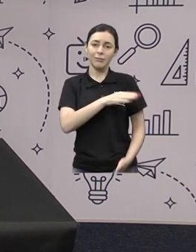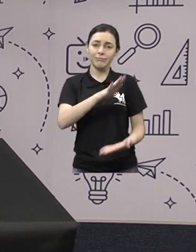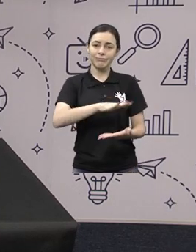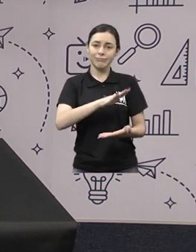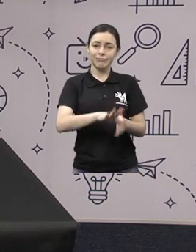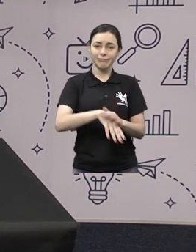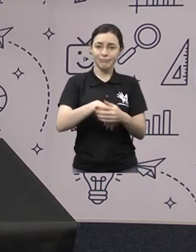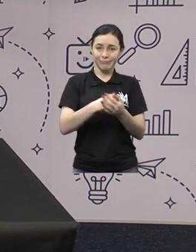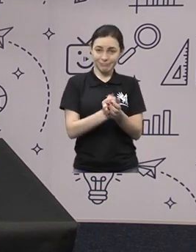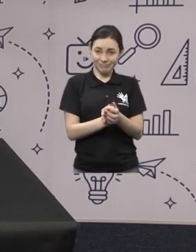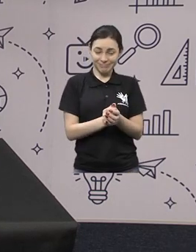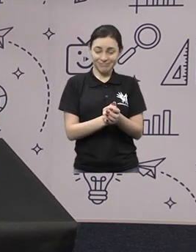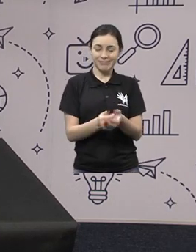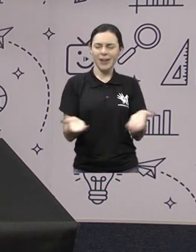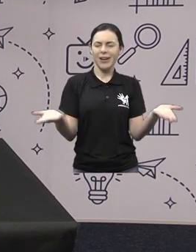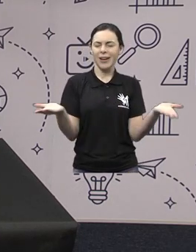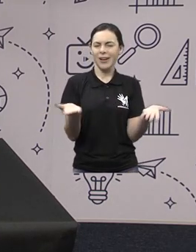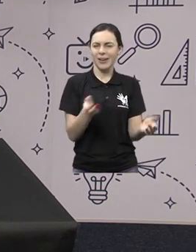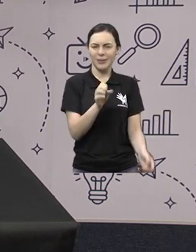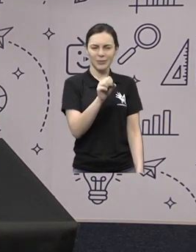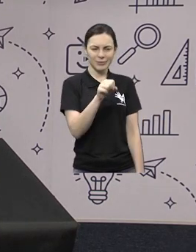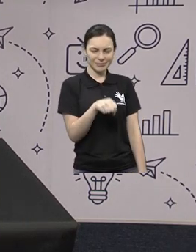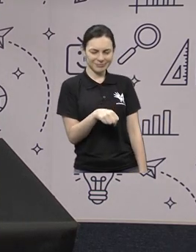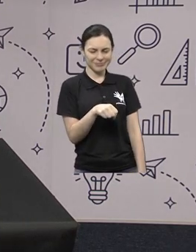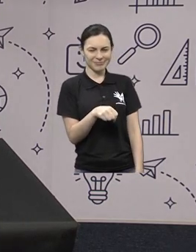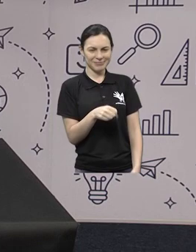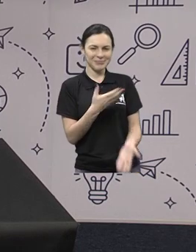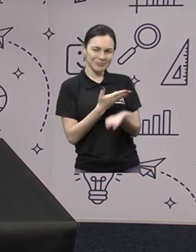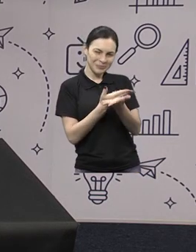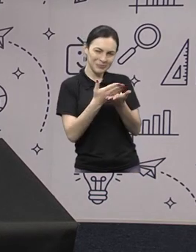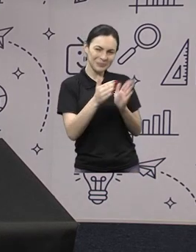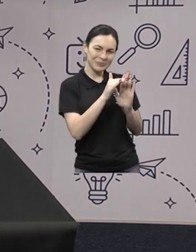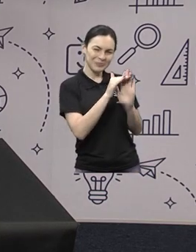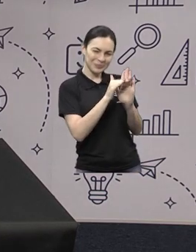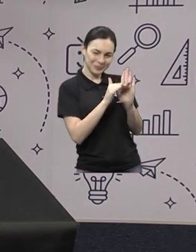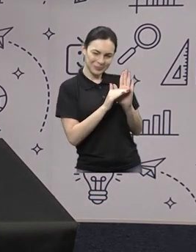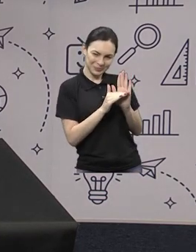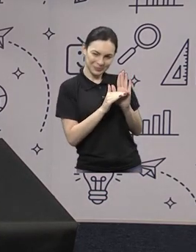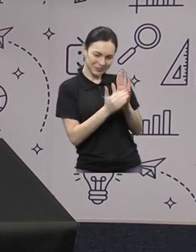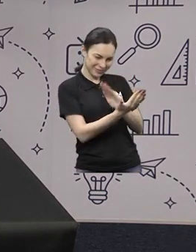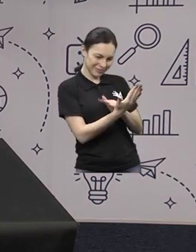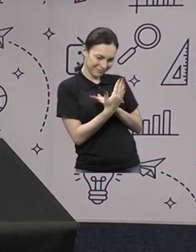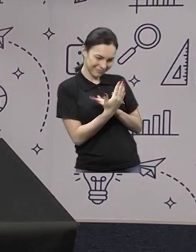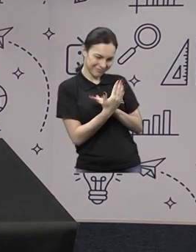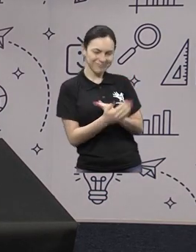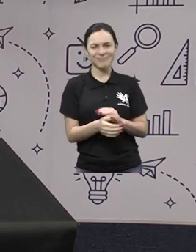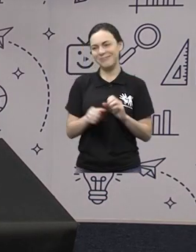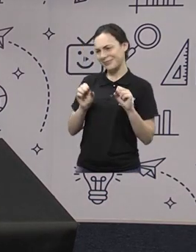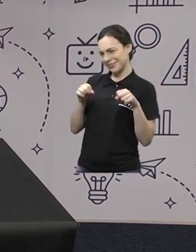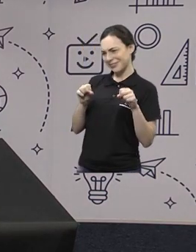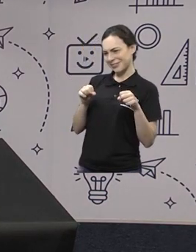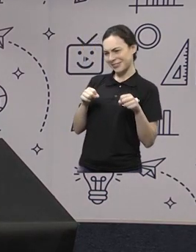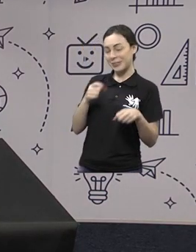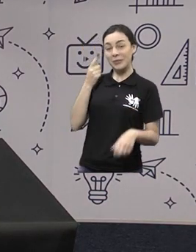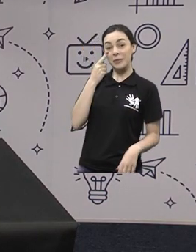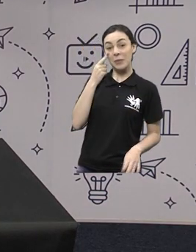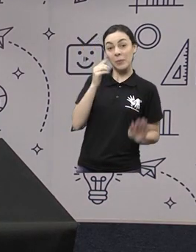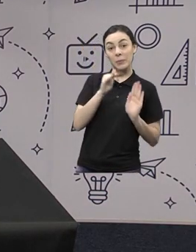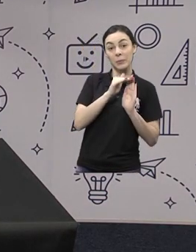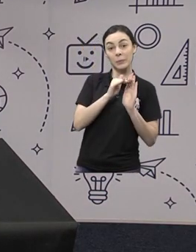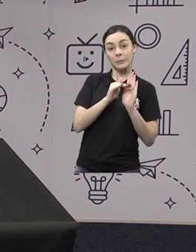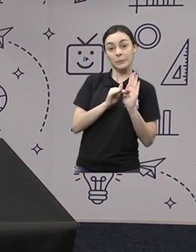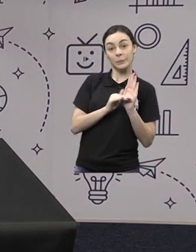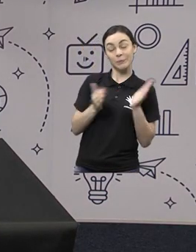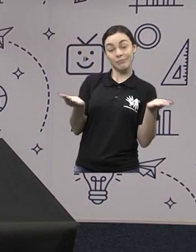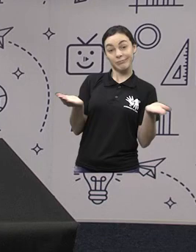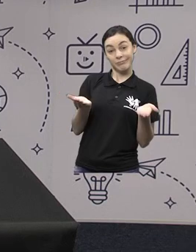Sim. Tá bom? Agora sim, Ah, professora sim, Lu. agora nós vamos para a Vamos nossa para a nossa rotina. rotina? Você nos ajuda? Vamos sim. Então vamos saber qual